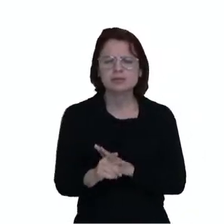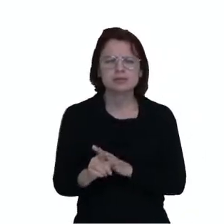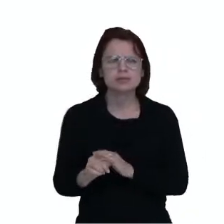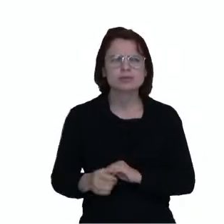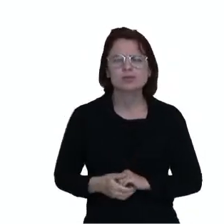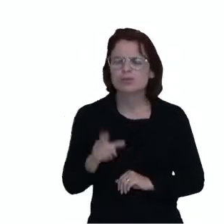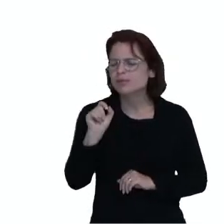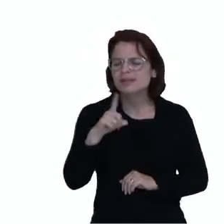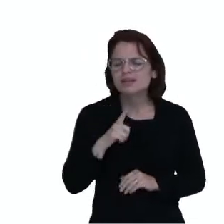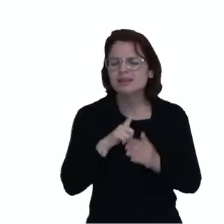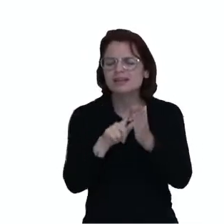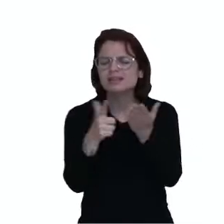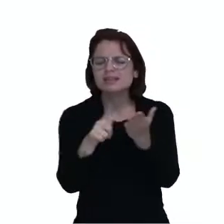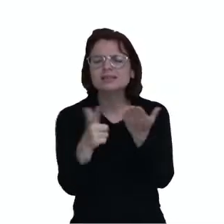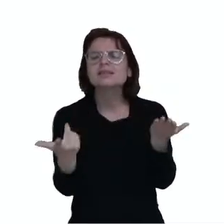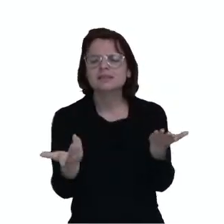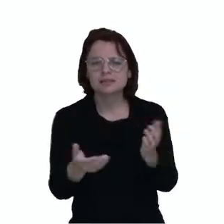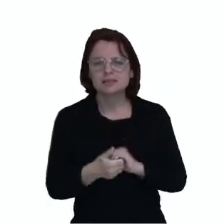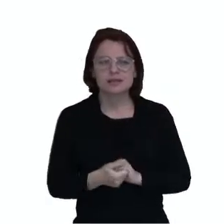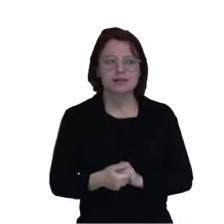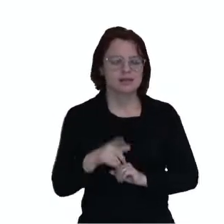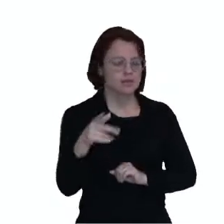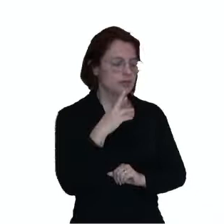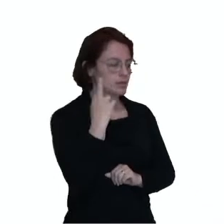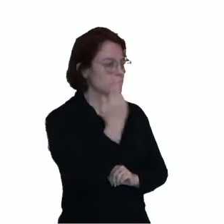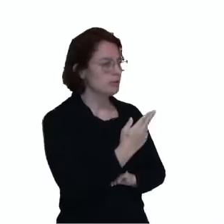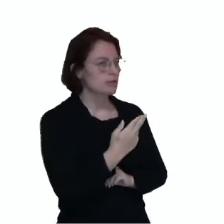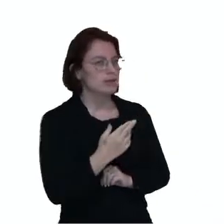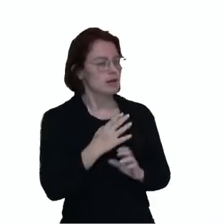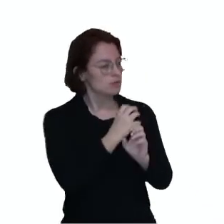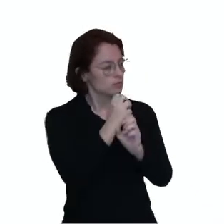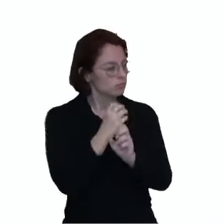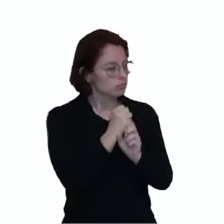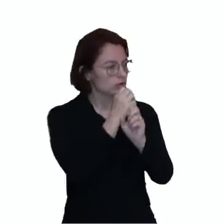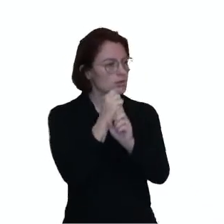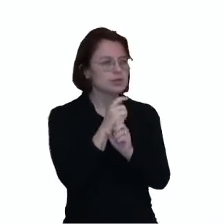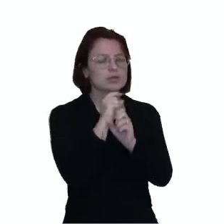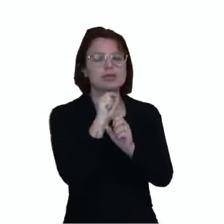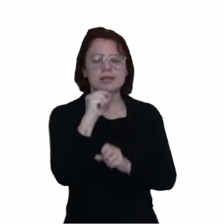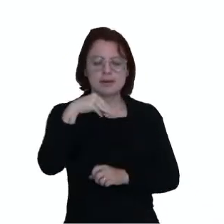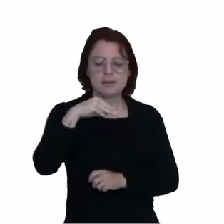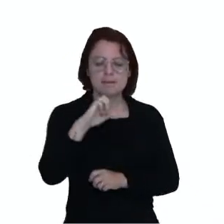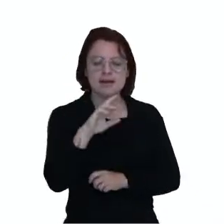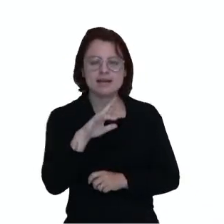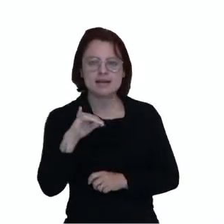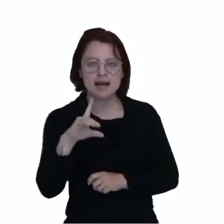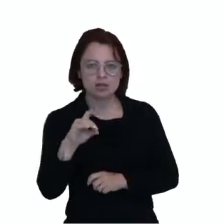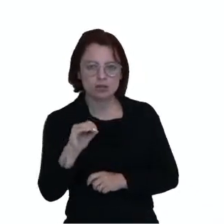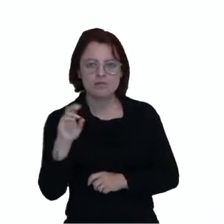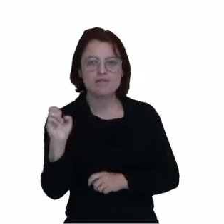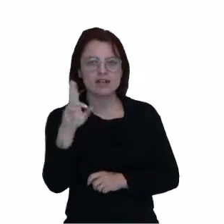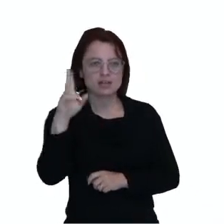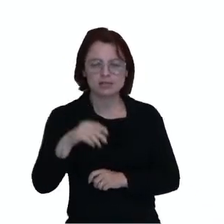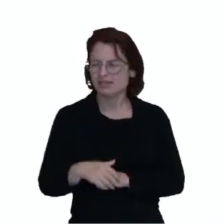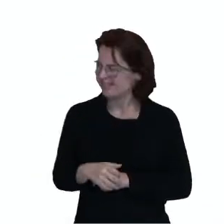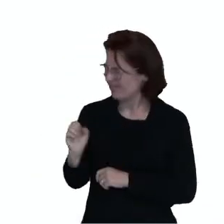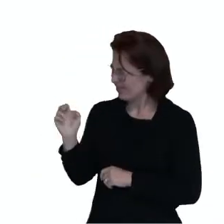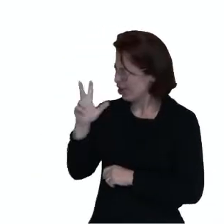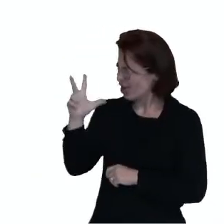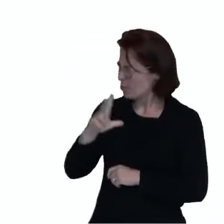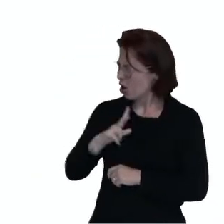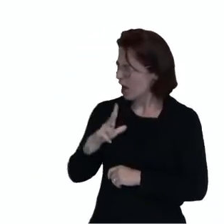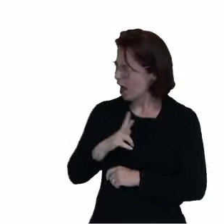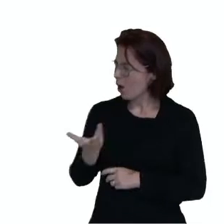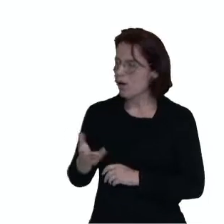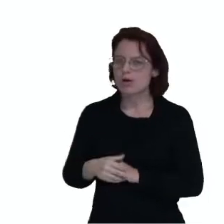recorte de jornal, Manolito? E ele responde: a cotação do mercado de valores. E ela de valores morais, de